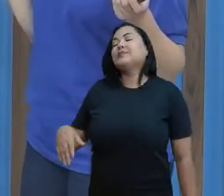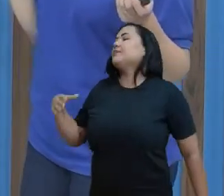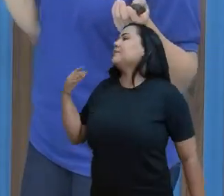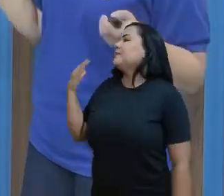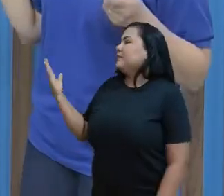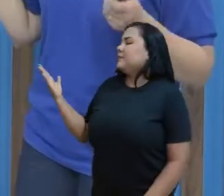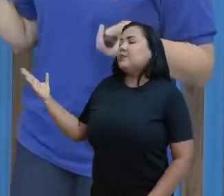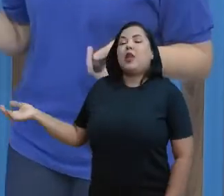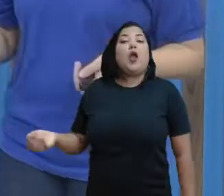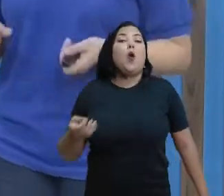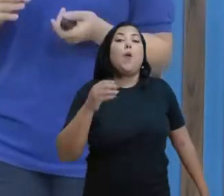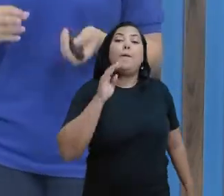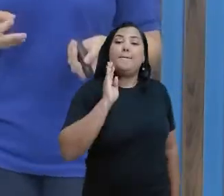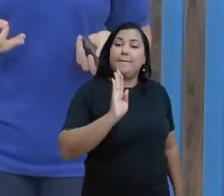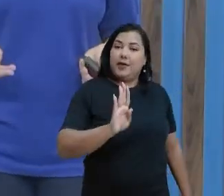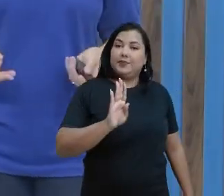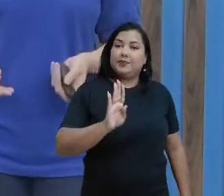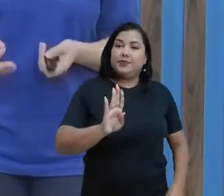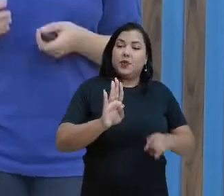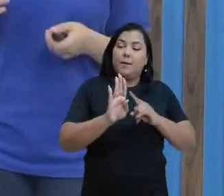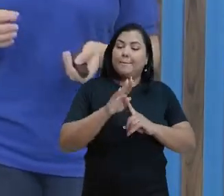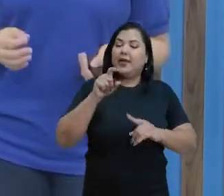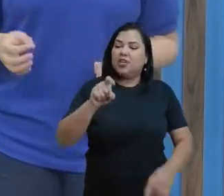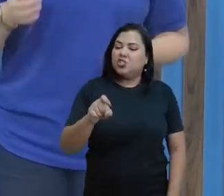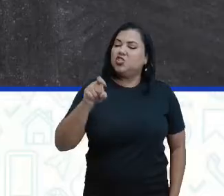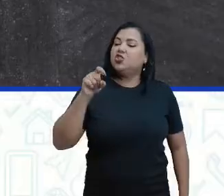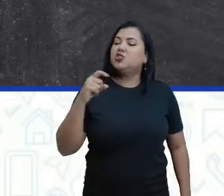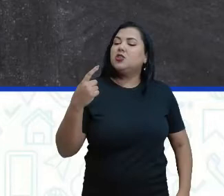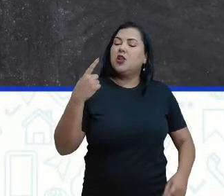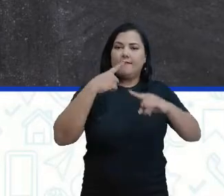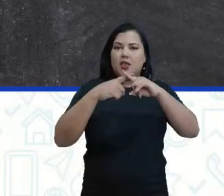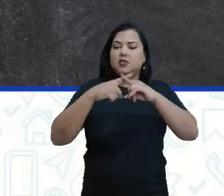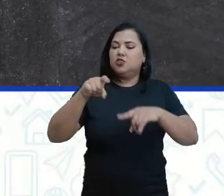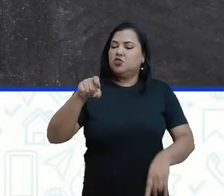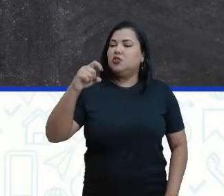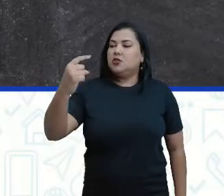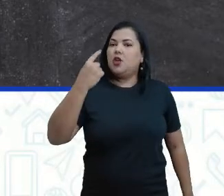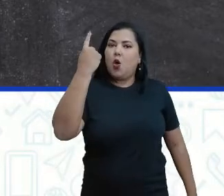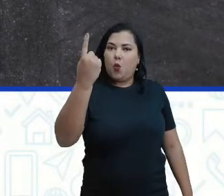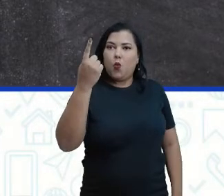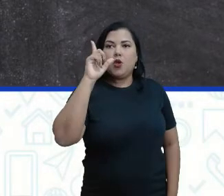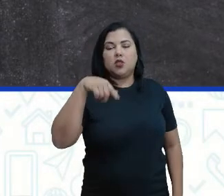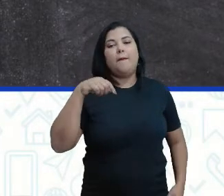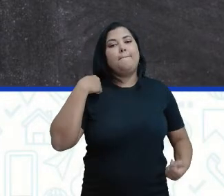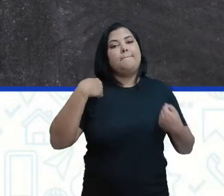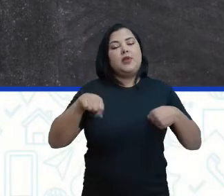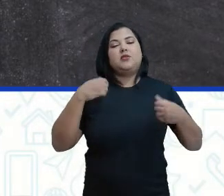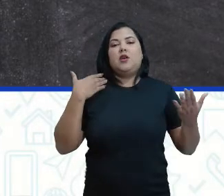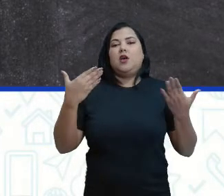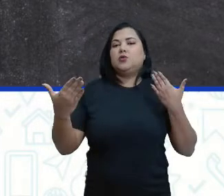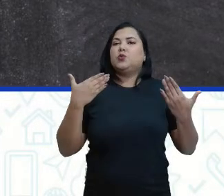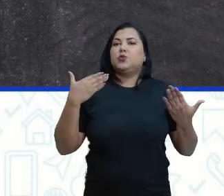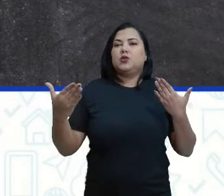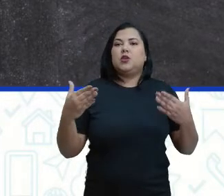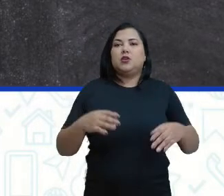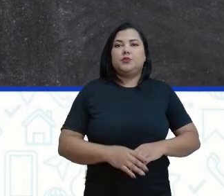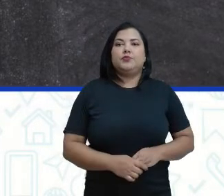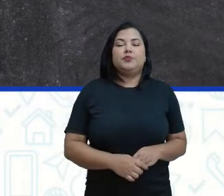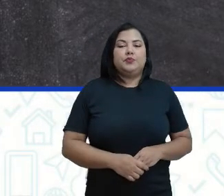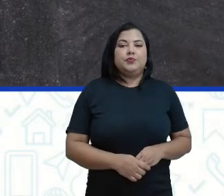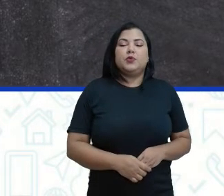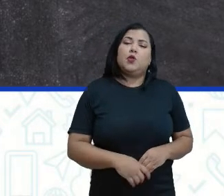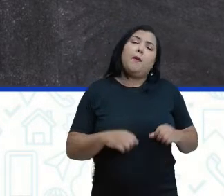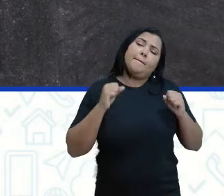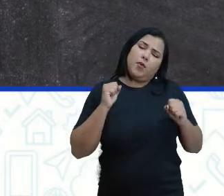para a ideia do B, e o B, sim, multiplica o x elevado à primeira, né? E a gente vai ter que fazer essa associação. E já agora esse B pode